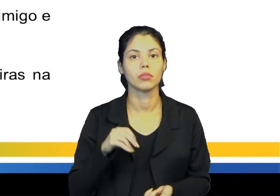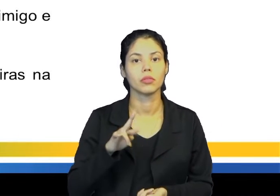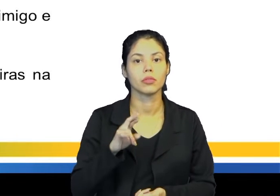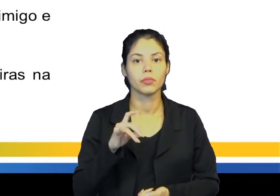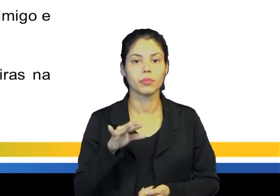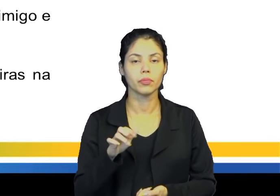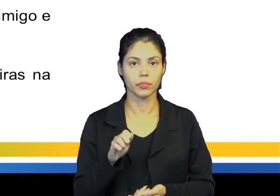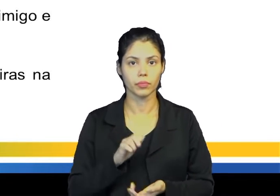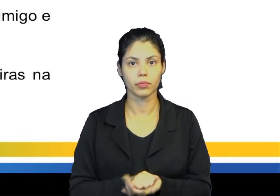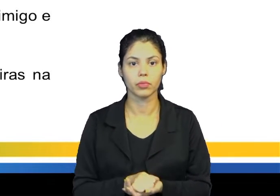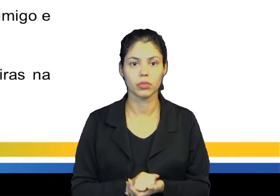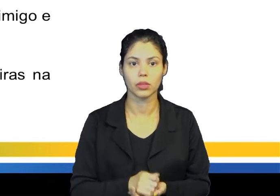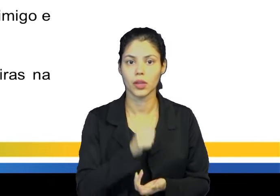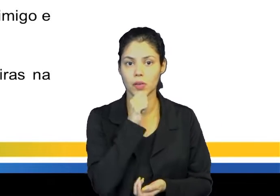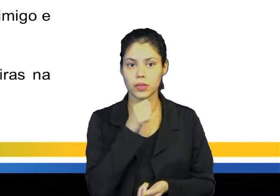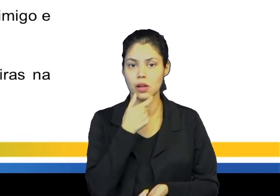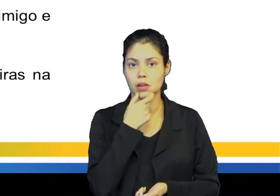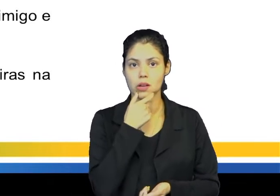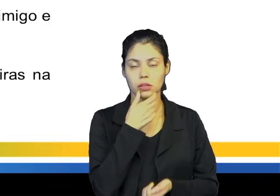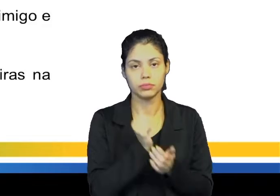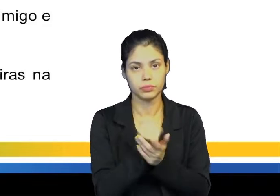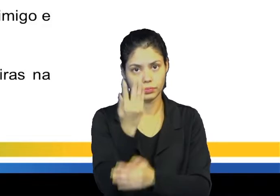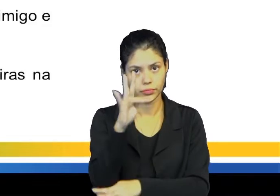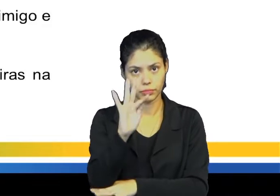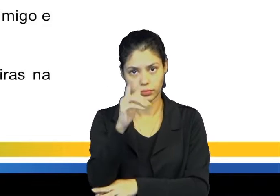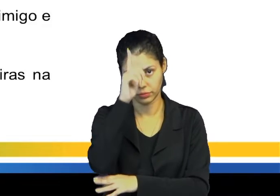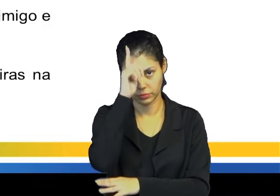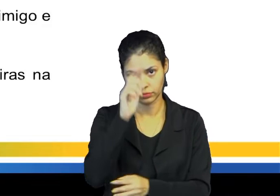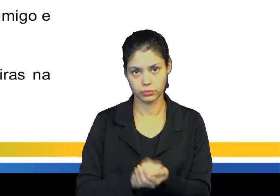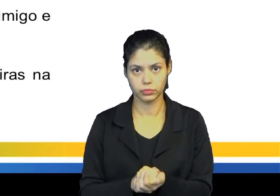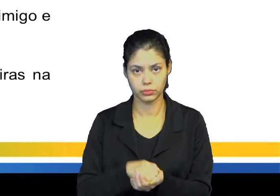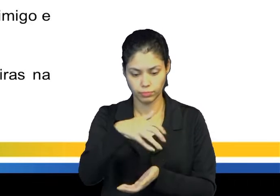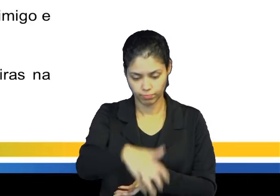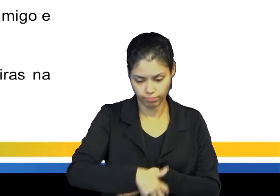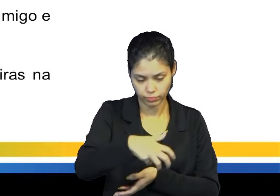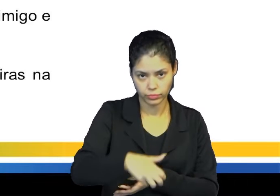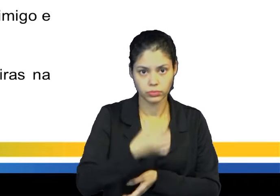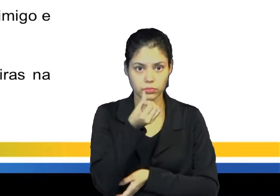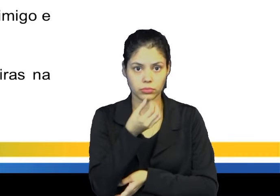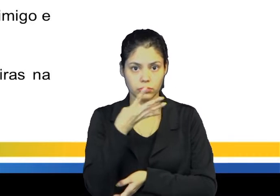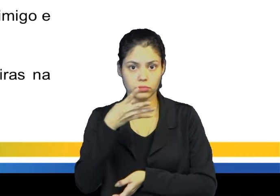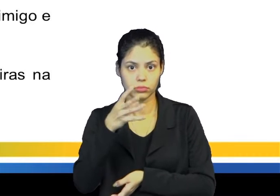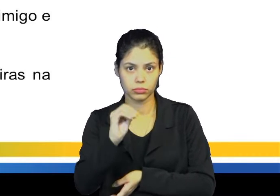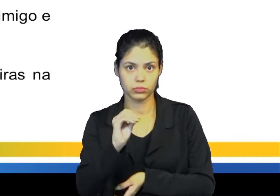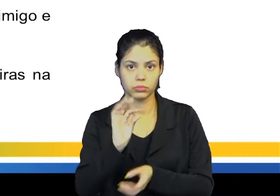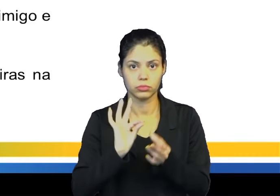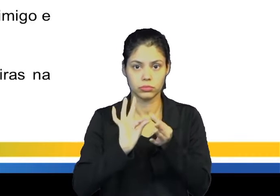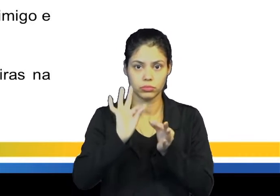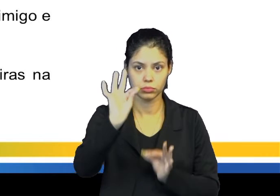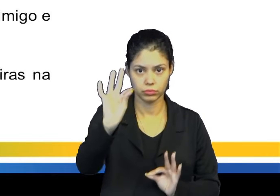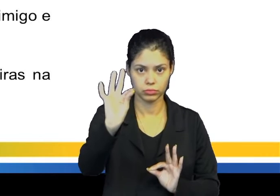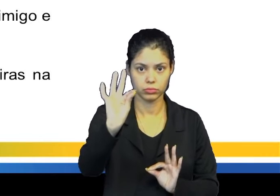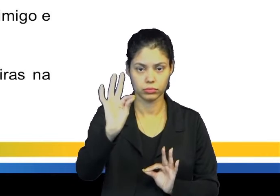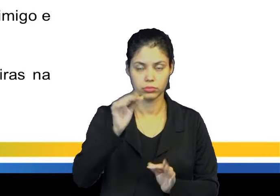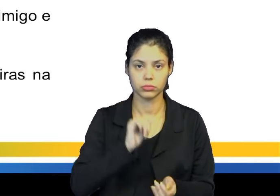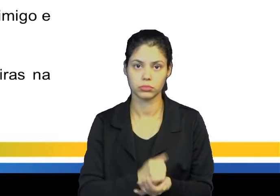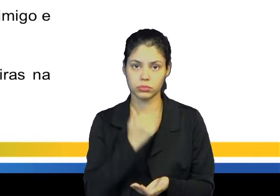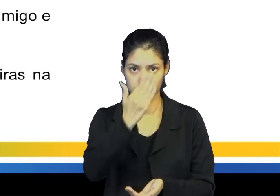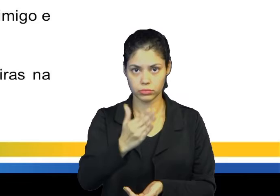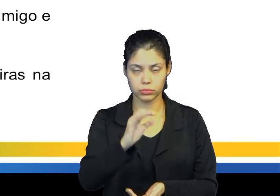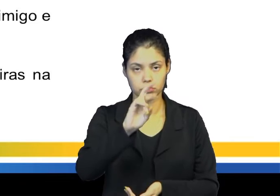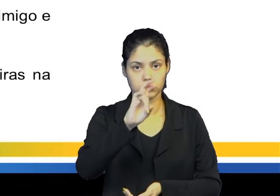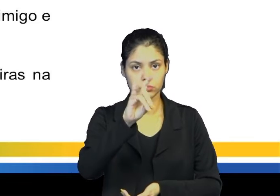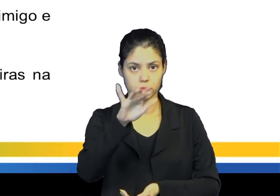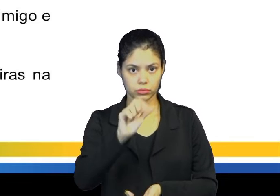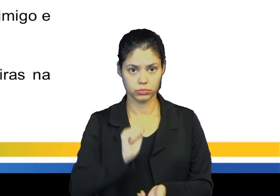Marne, né? E a Inglaterra, a França e a Alemanha cavaram 640 quilômetros de trincheira na frente